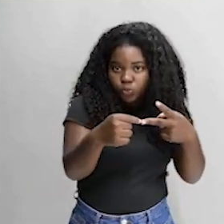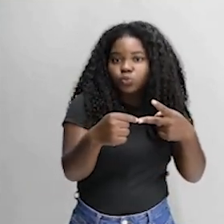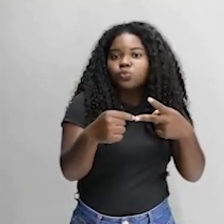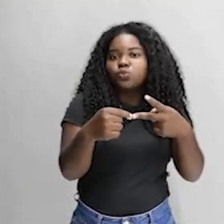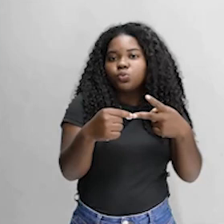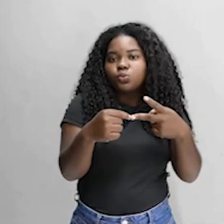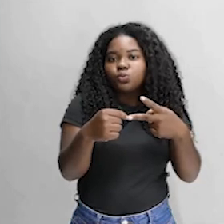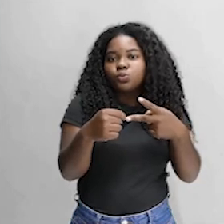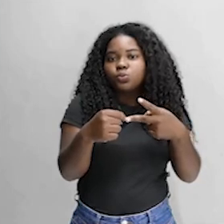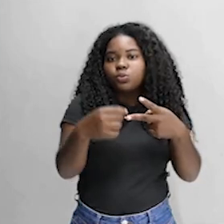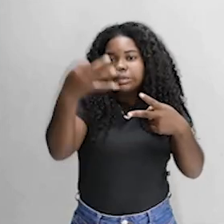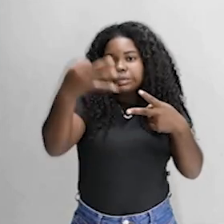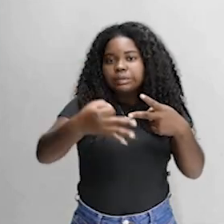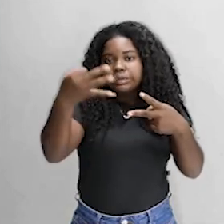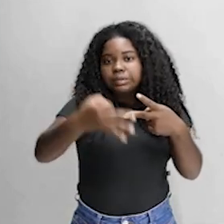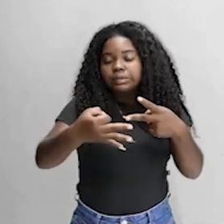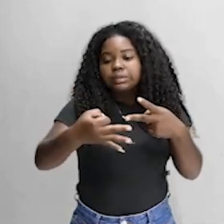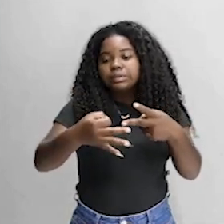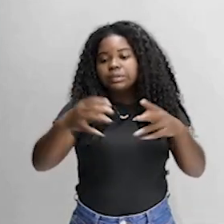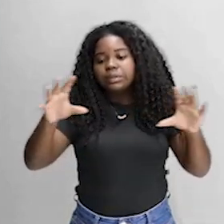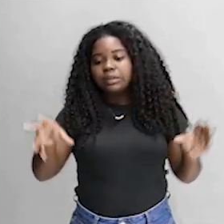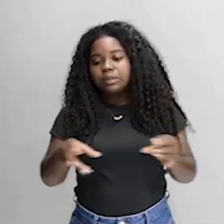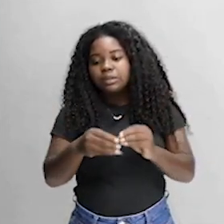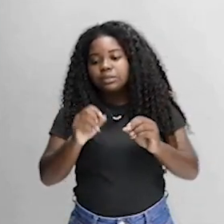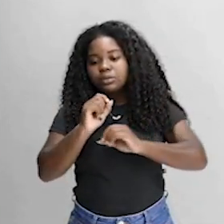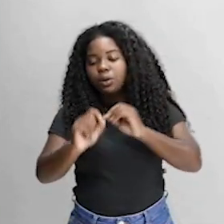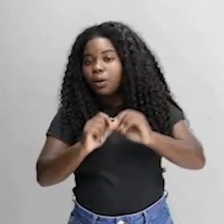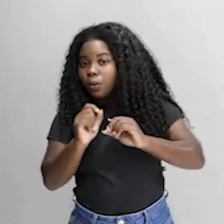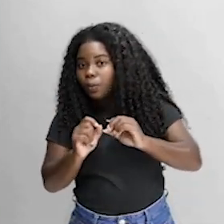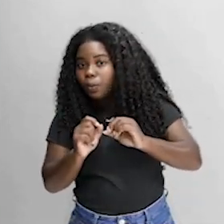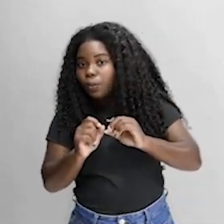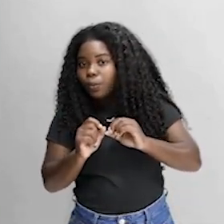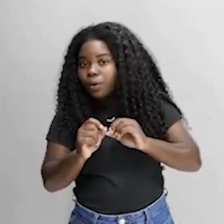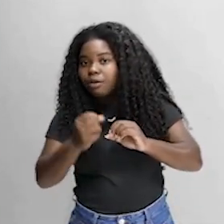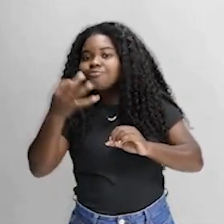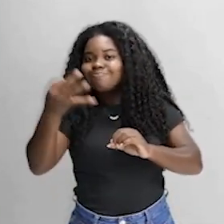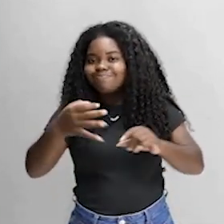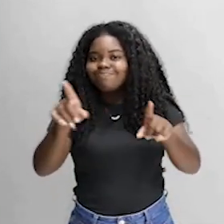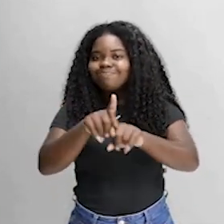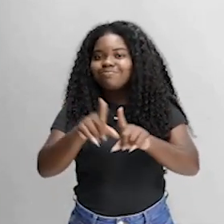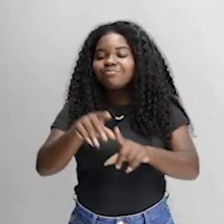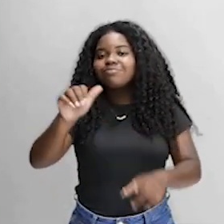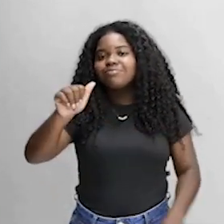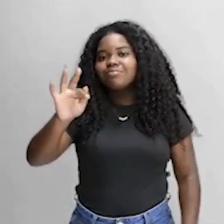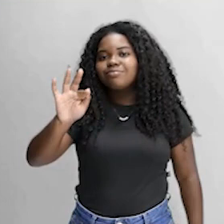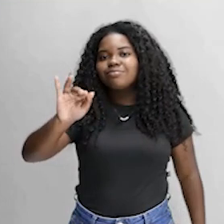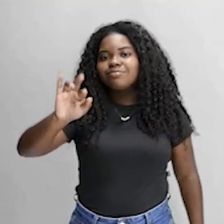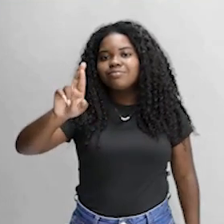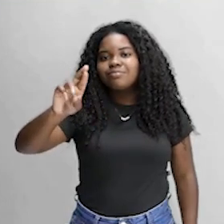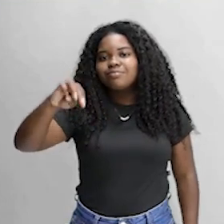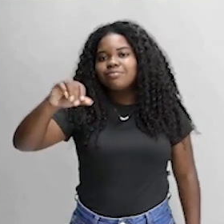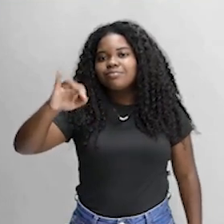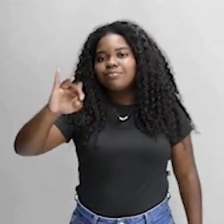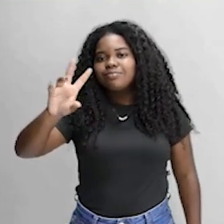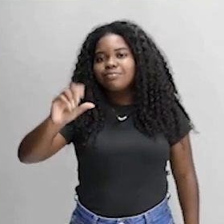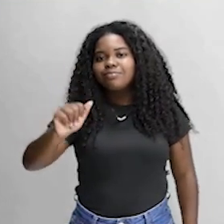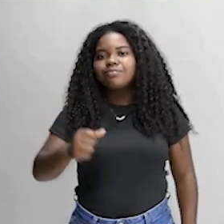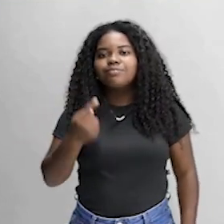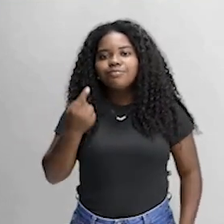a conclusão é o quê? Adivinha? Afirmativa, obviamente. Olha aqui, ó. Então, vamos lá. De premissas.